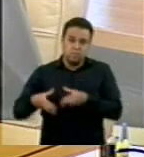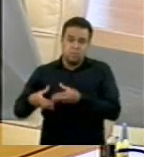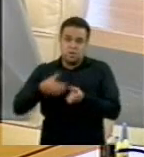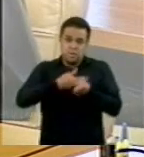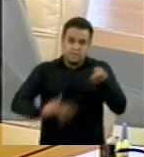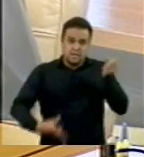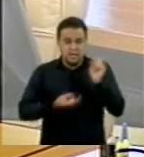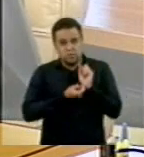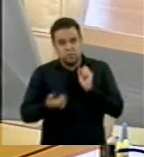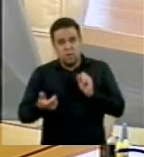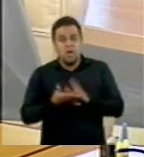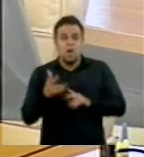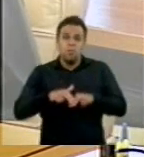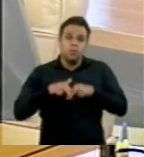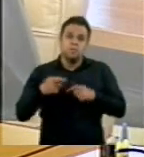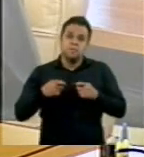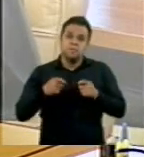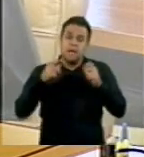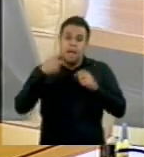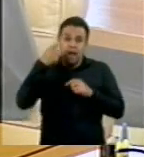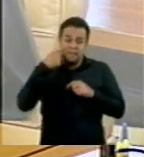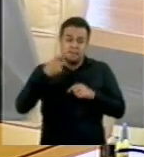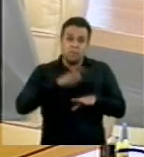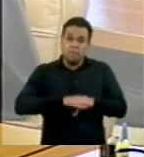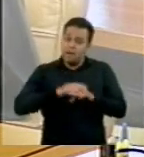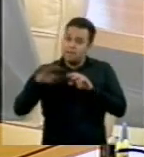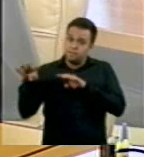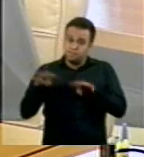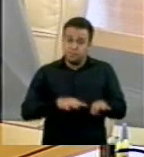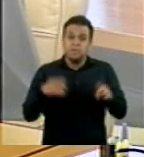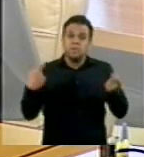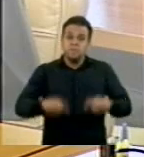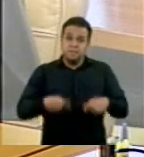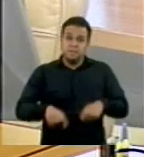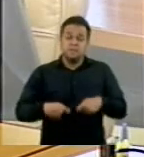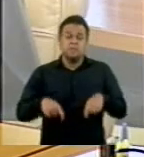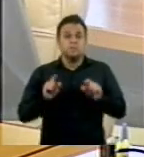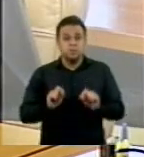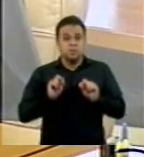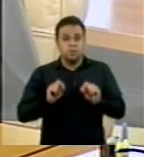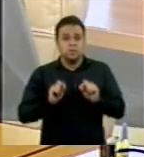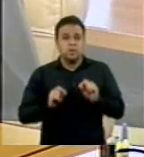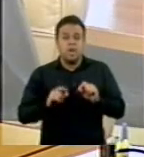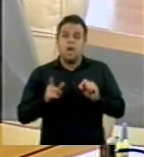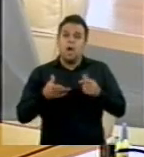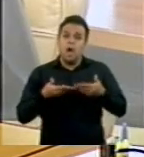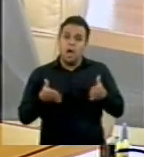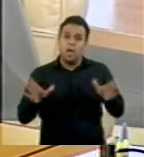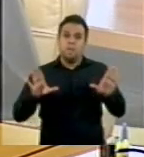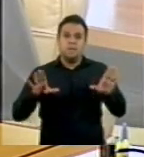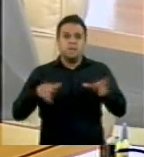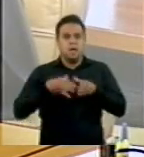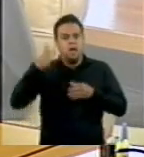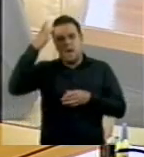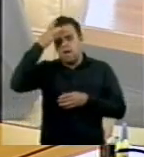sangue, deve ser vista com atenção redobrada, devendo ser dotada de ampla,